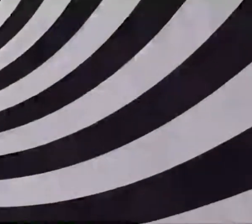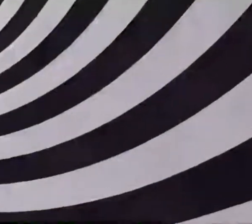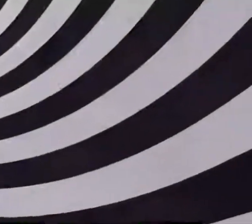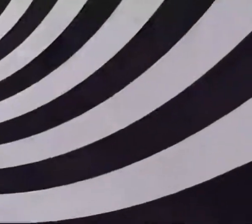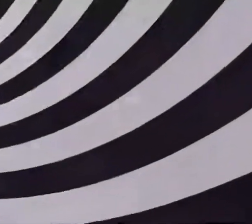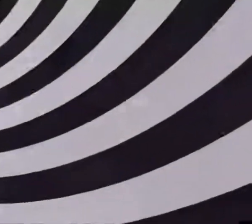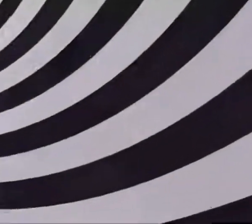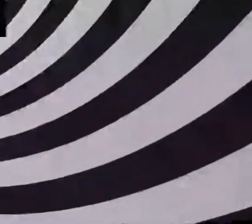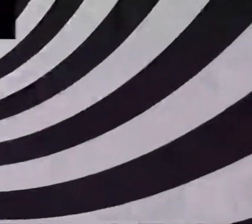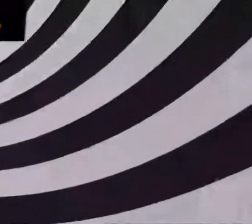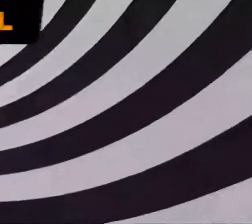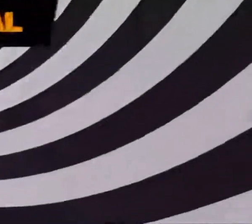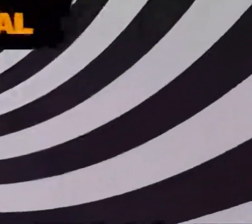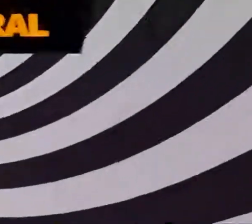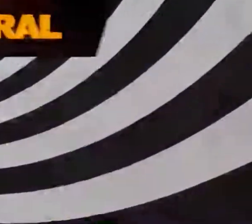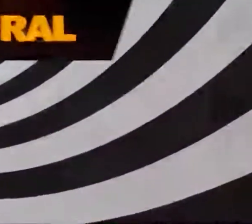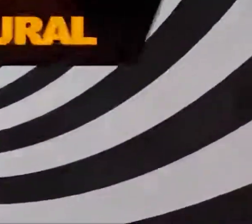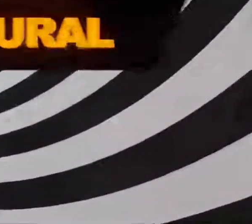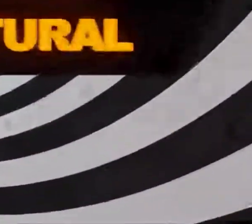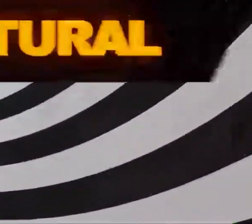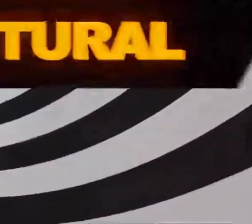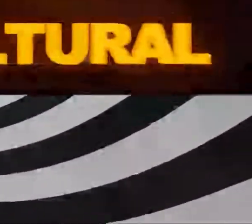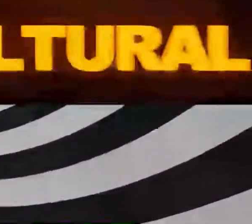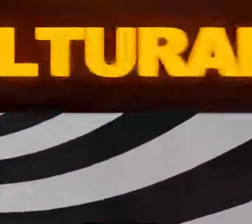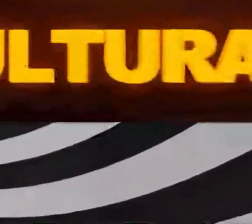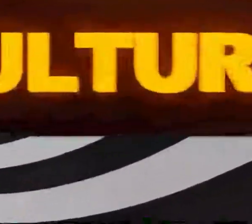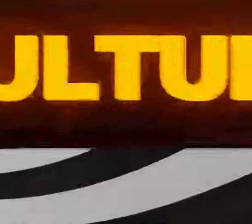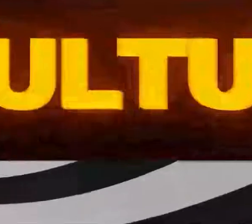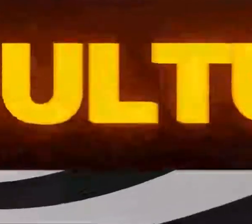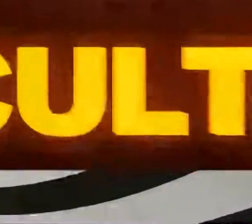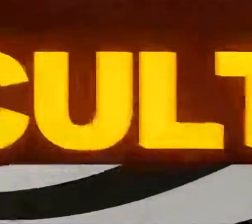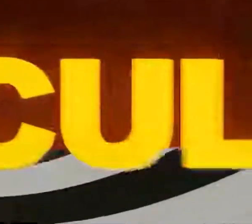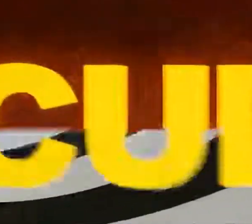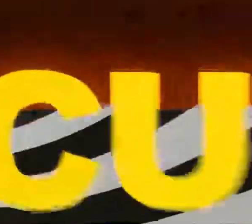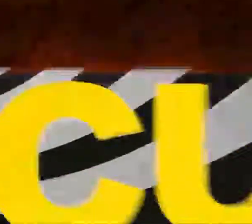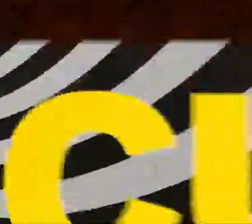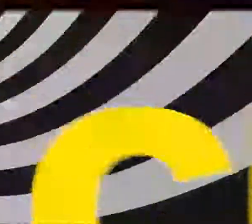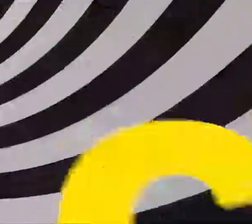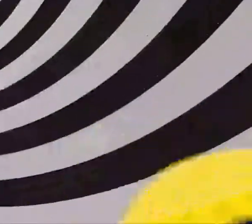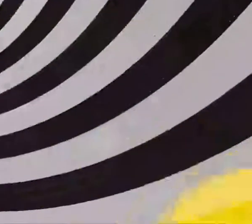Corpo e a expressão artística e cultural.